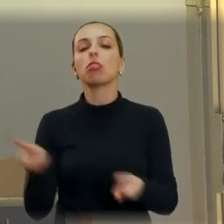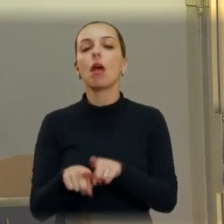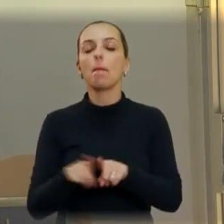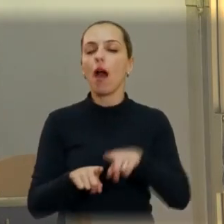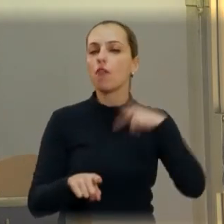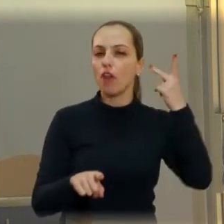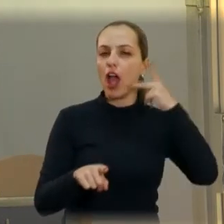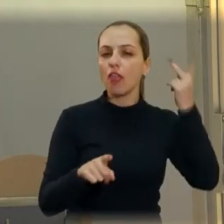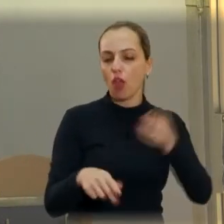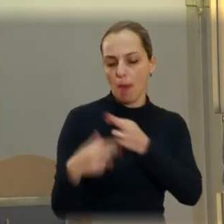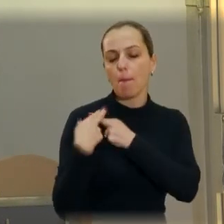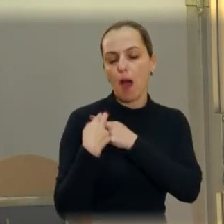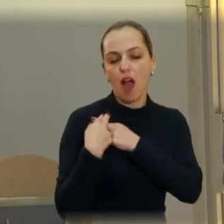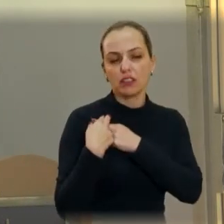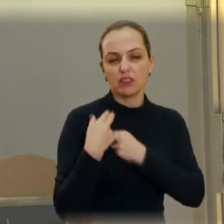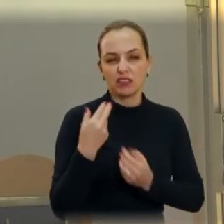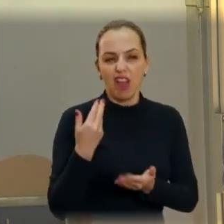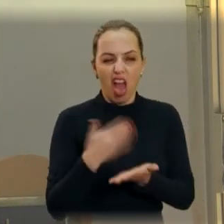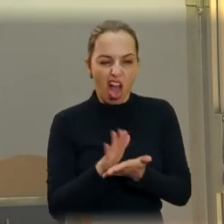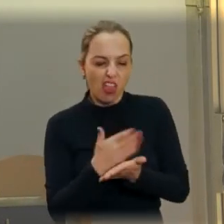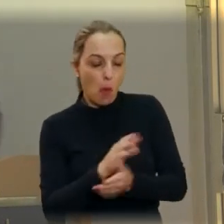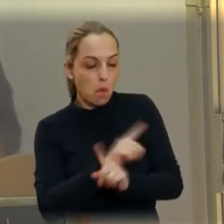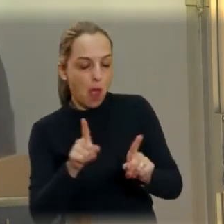responsáveis. Alguns não, mas a maioria sim.